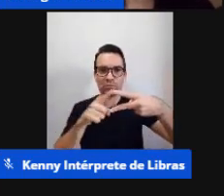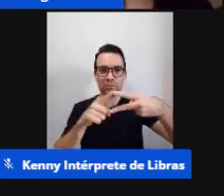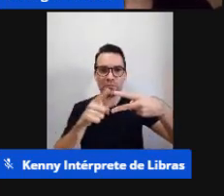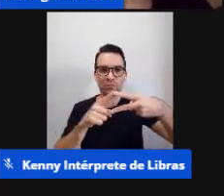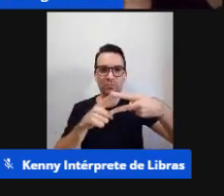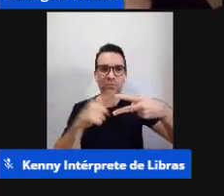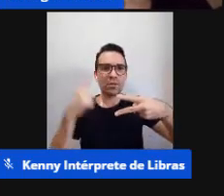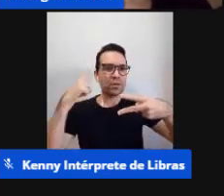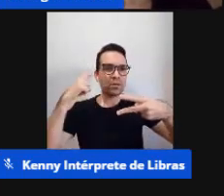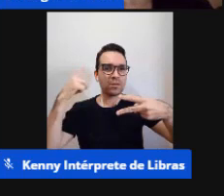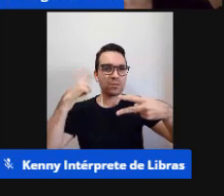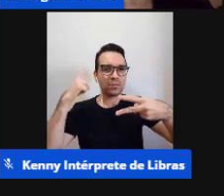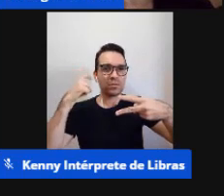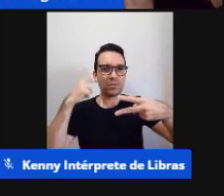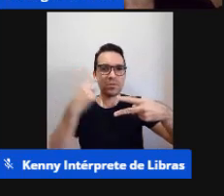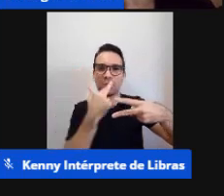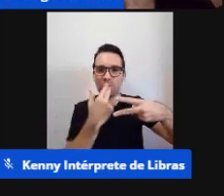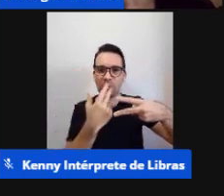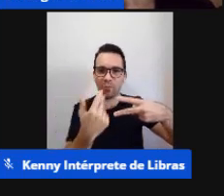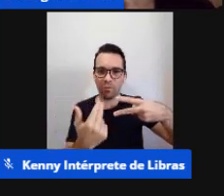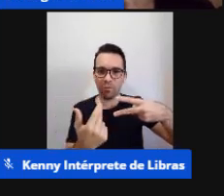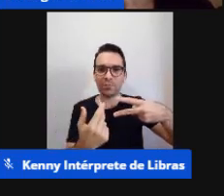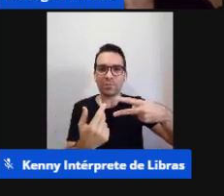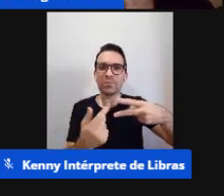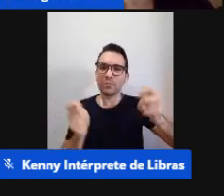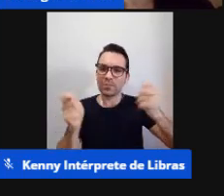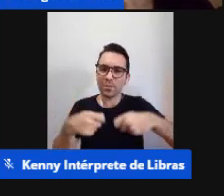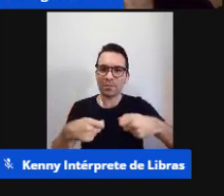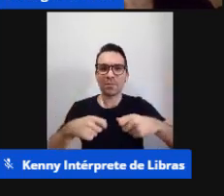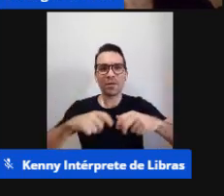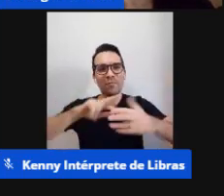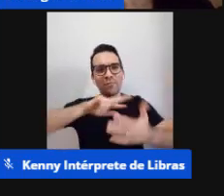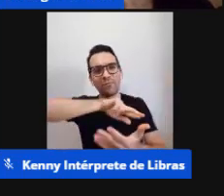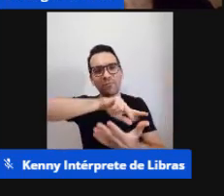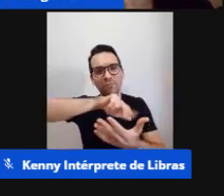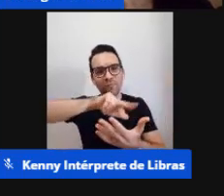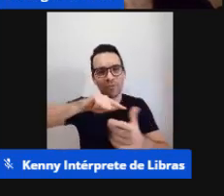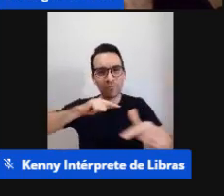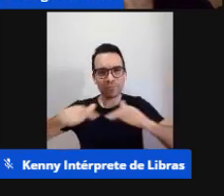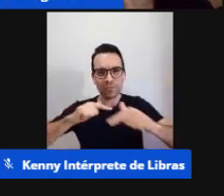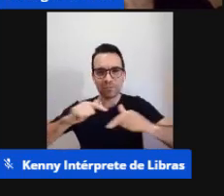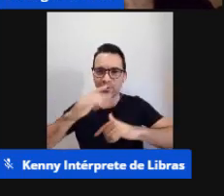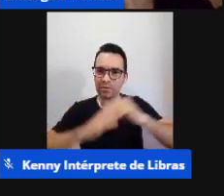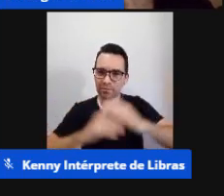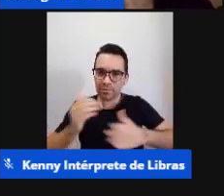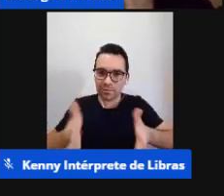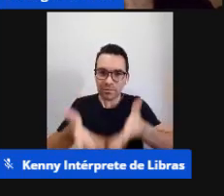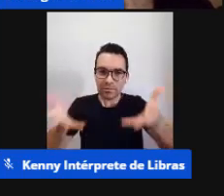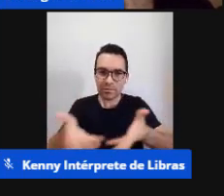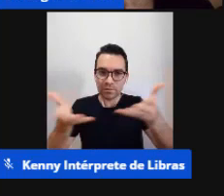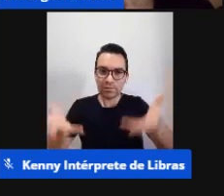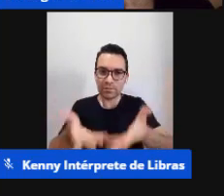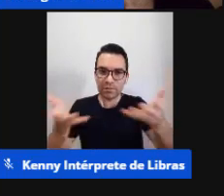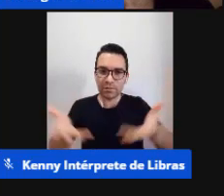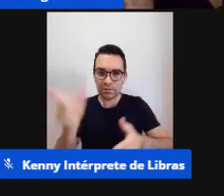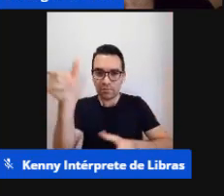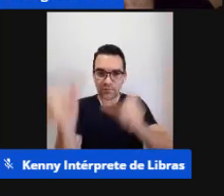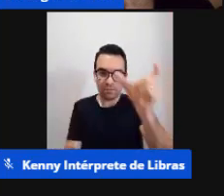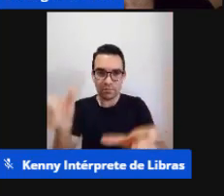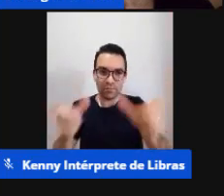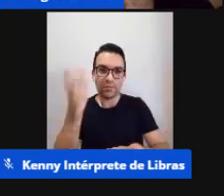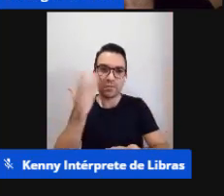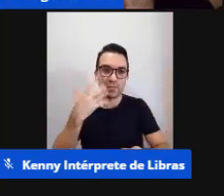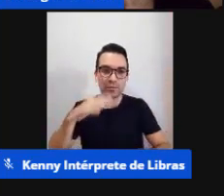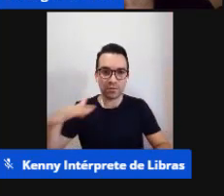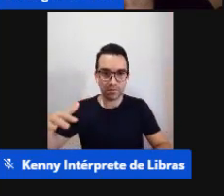e formas. Esse é um campo muito rico de muitas habilidades, onde nós podemos ampliar e muito o desenvolvimento das nossas crianças.